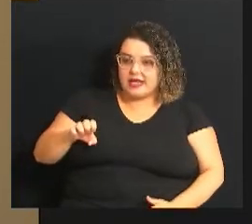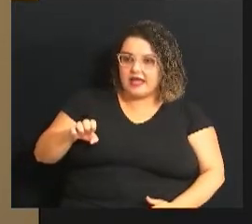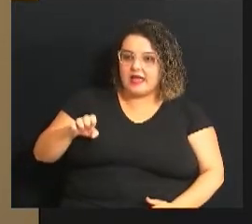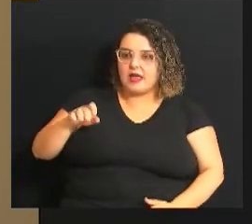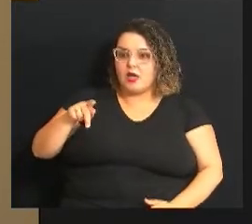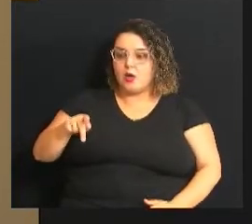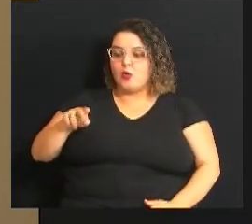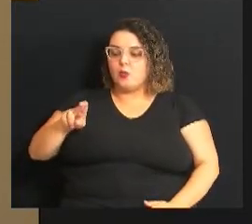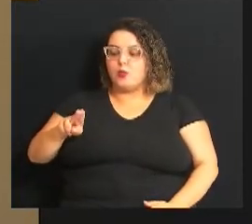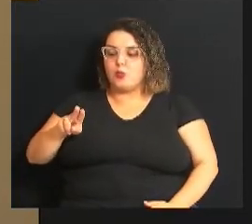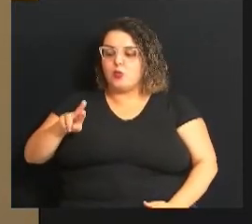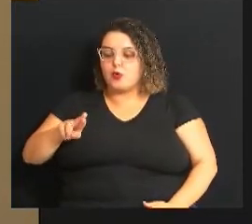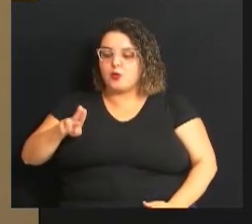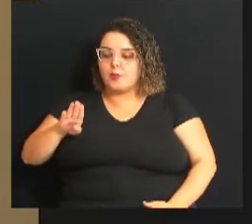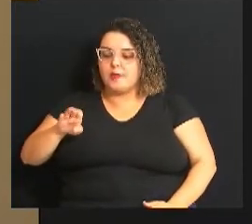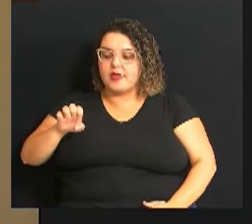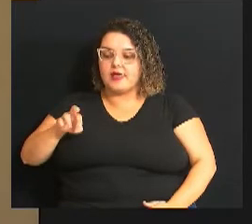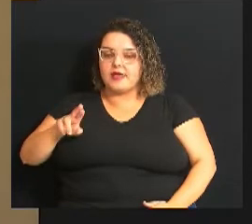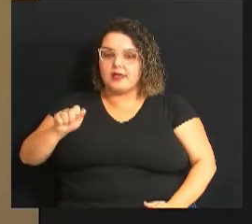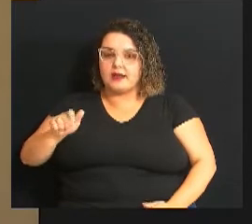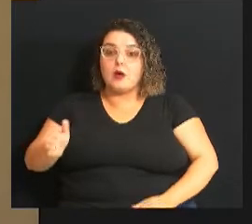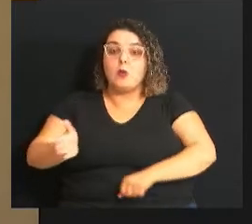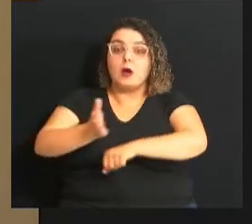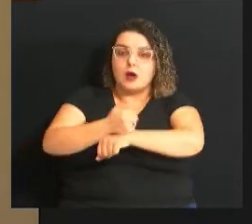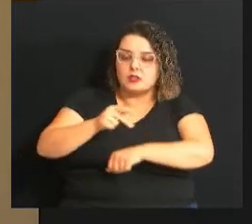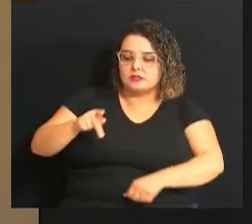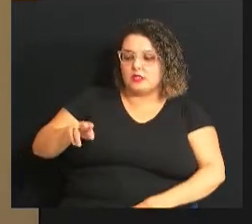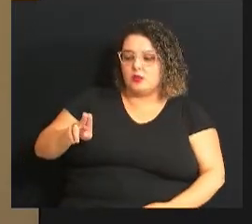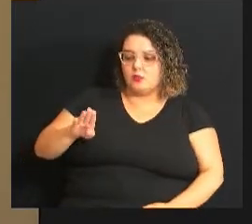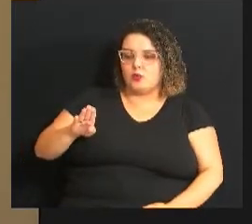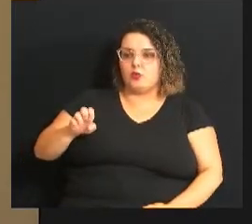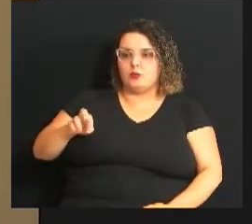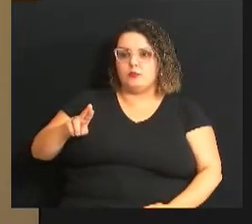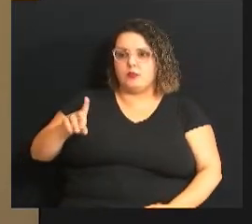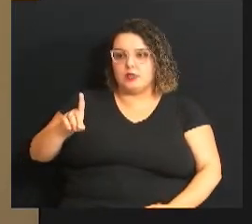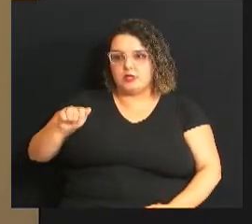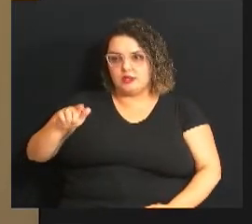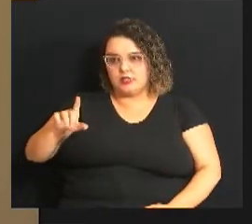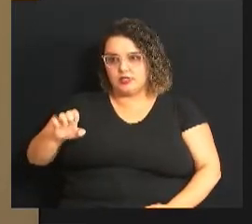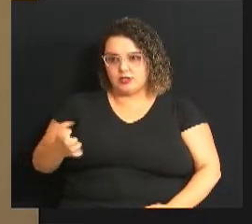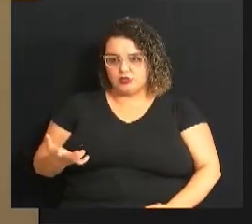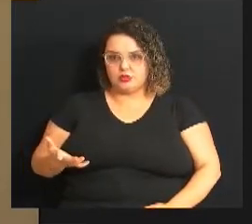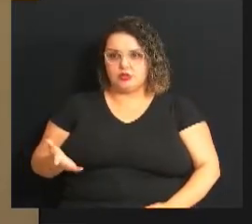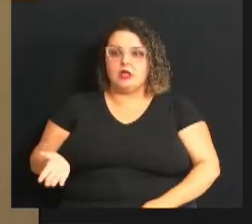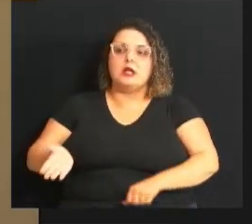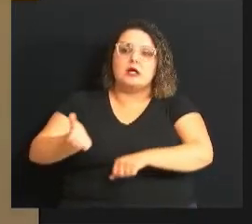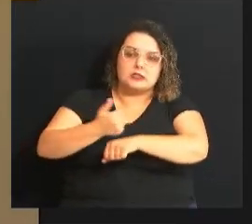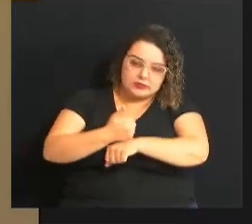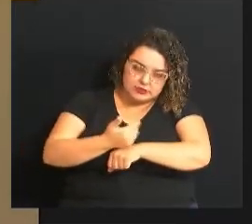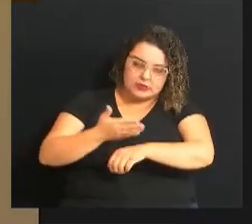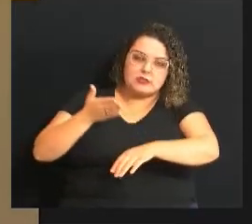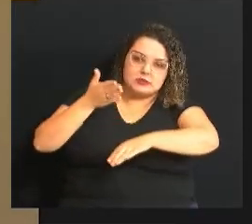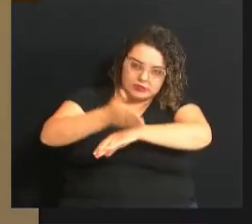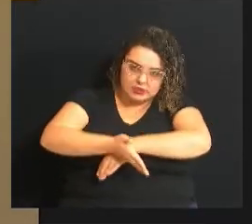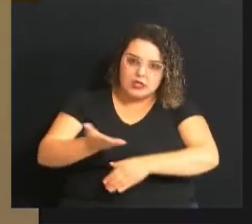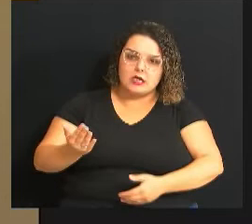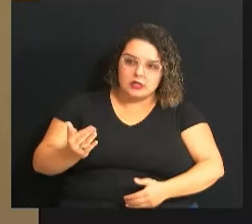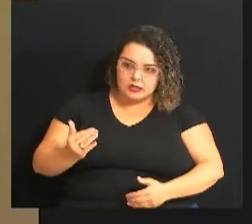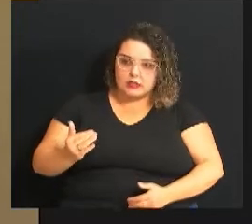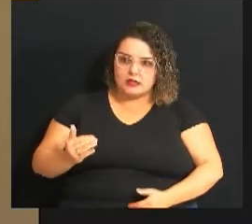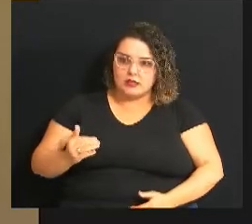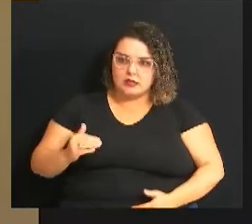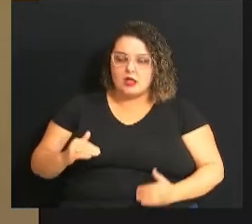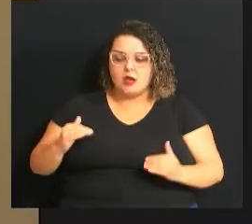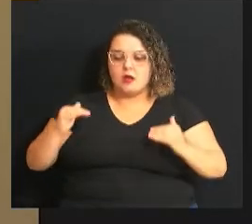puberdade. Daí, elas antecipam a puberdade e crescem menos durante a puberdade. Isso foi visto não só no nosso trabalho